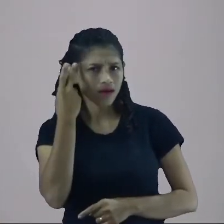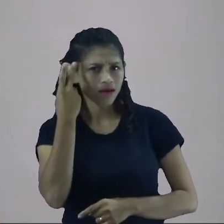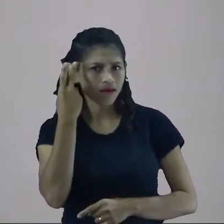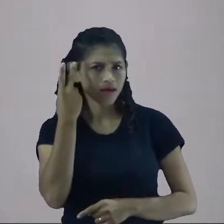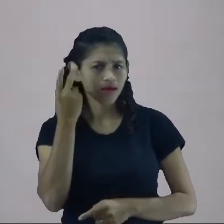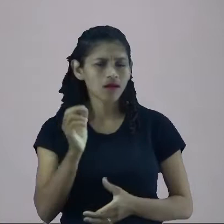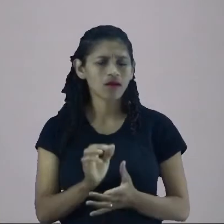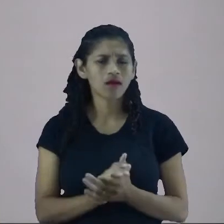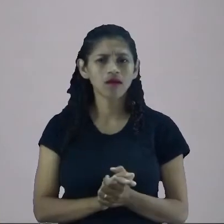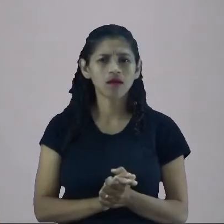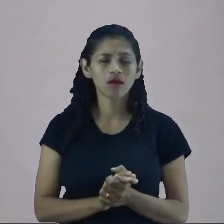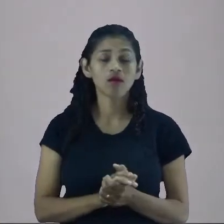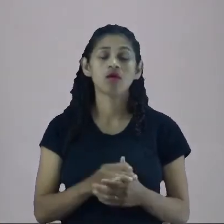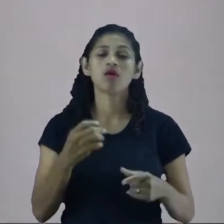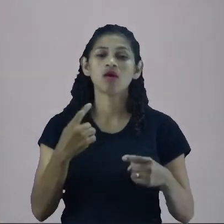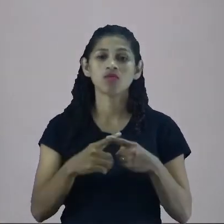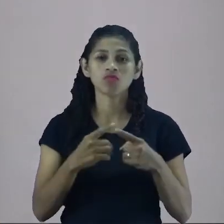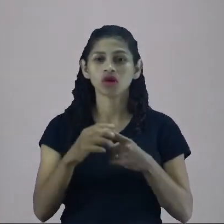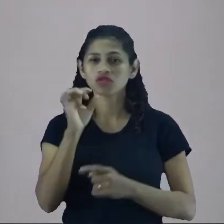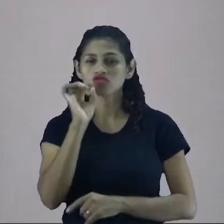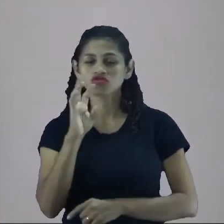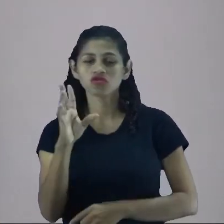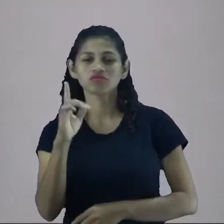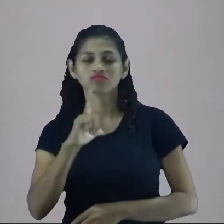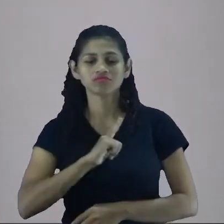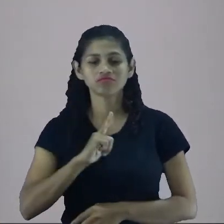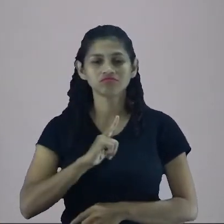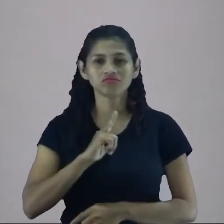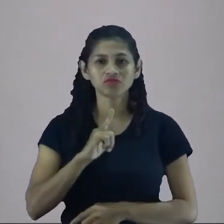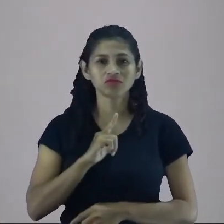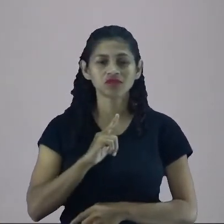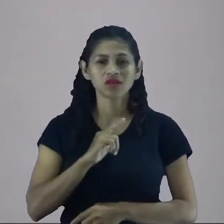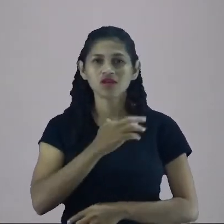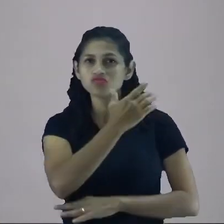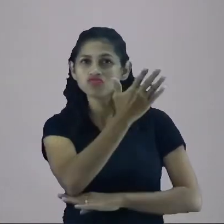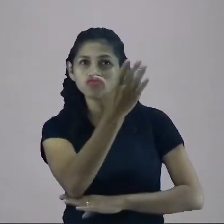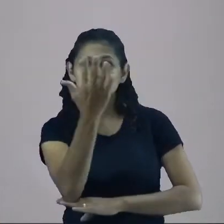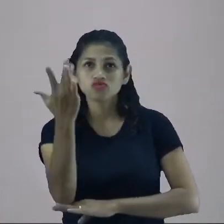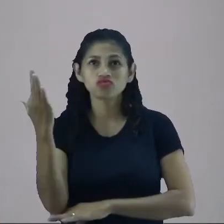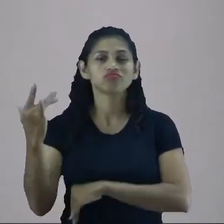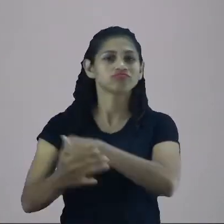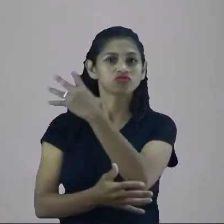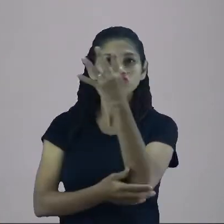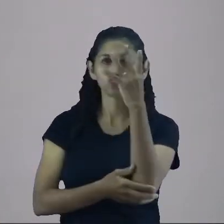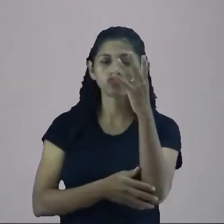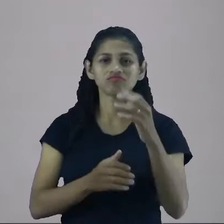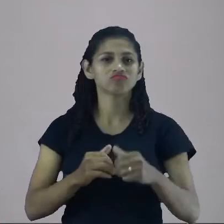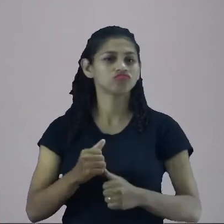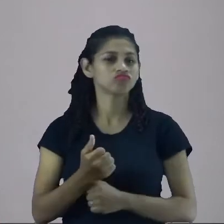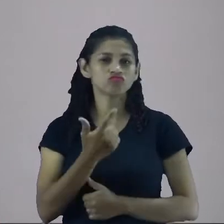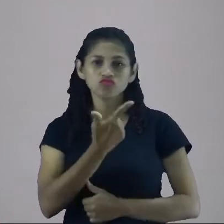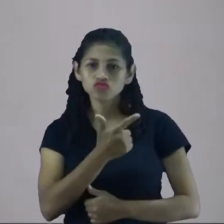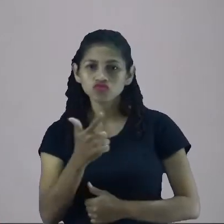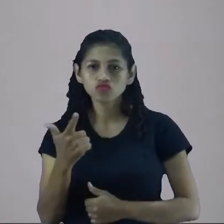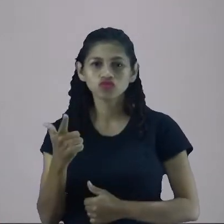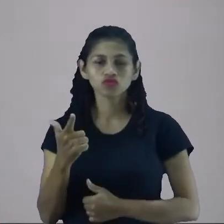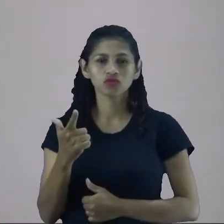temos elementos da natureza, não temos intervenções humanas, né? Então, nós podemos colocar aqui.